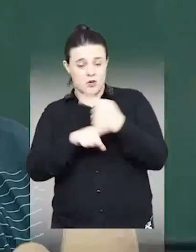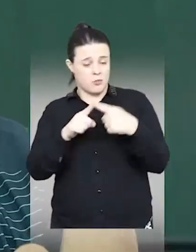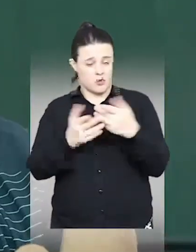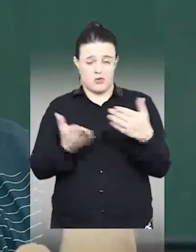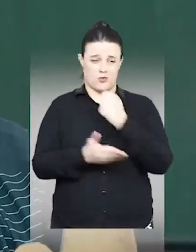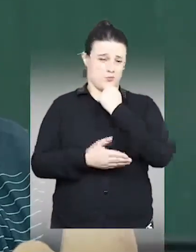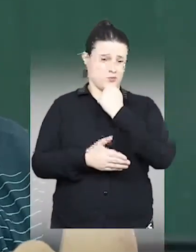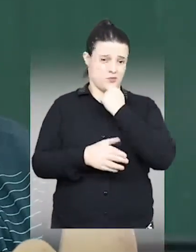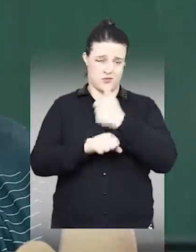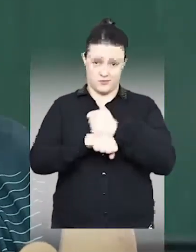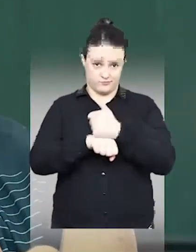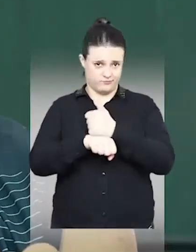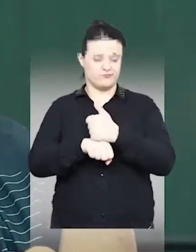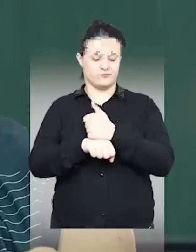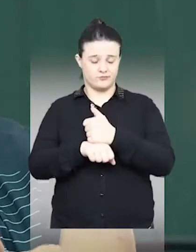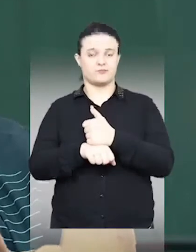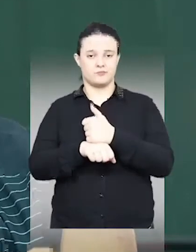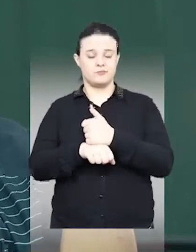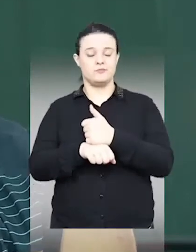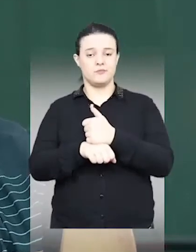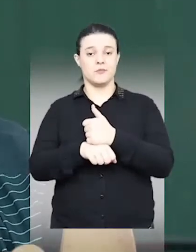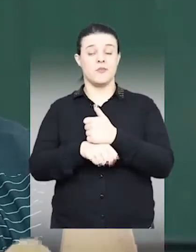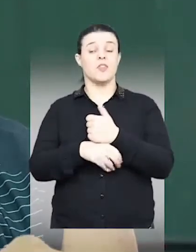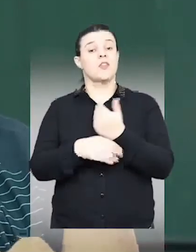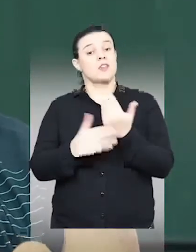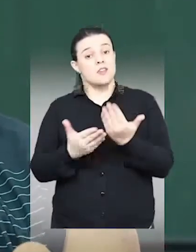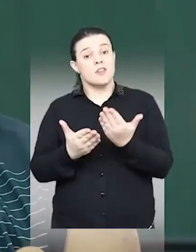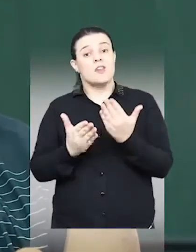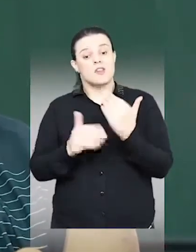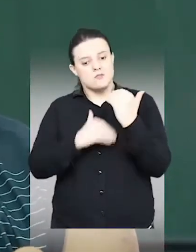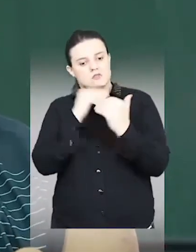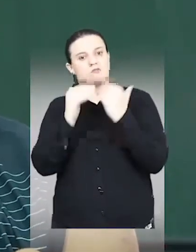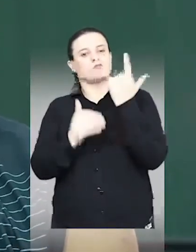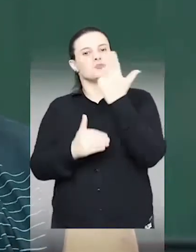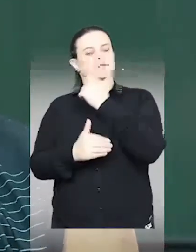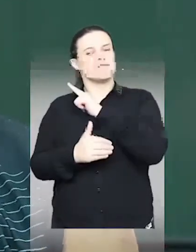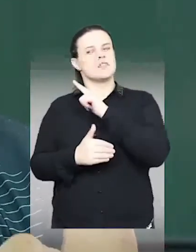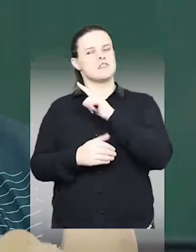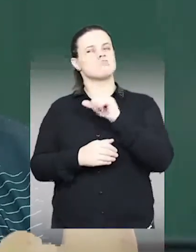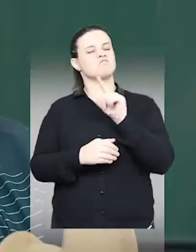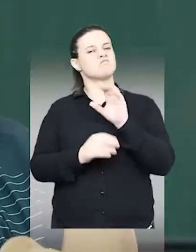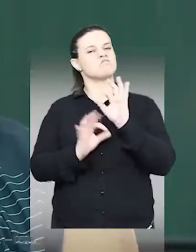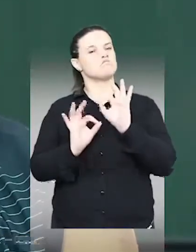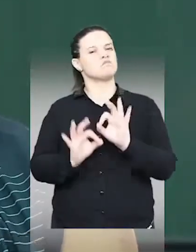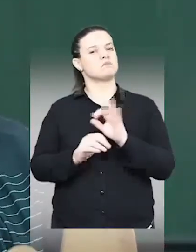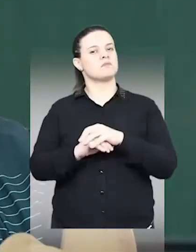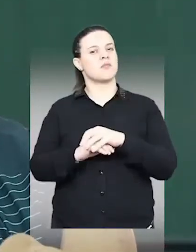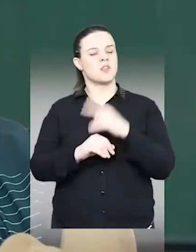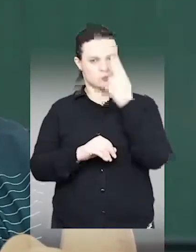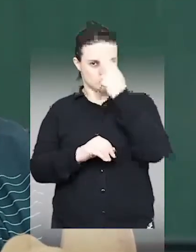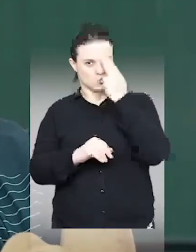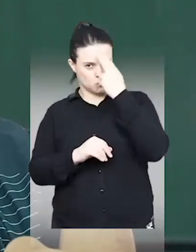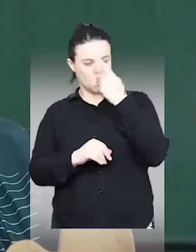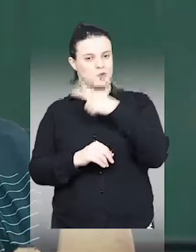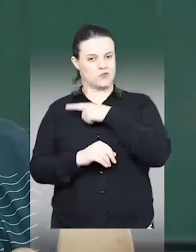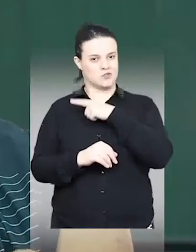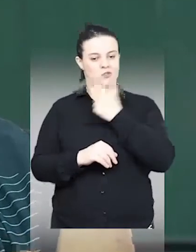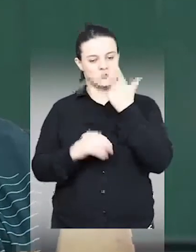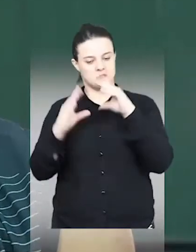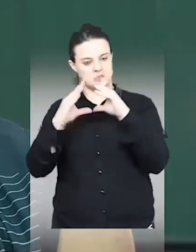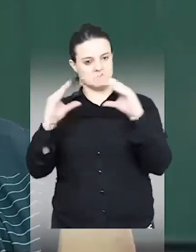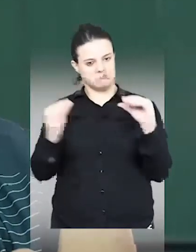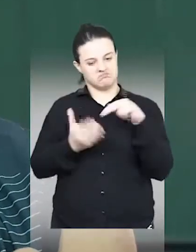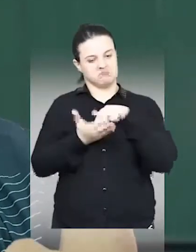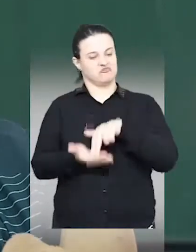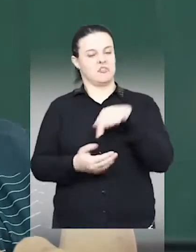sendo profissional, porque hoje ela ainda é muito amadora. José Higino. E ela bem desenvolvida, assim, acho que um sonho